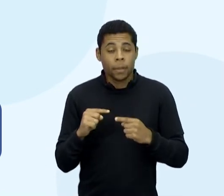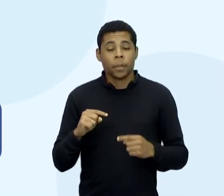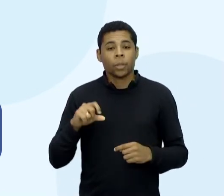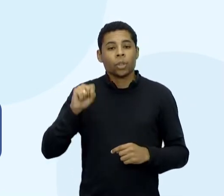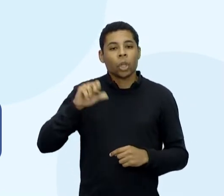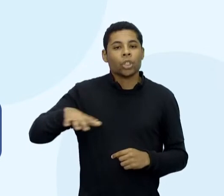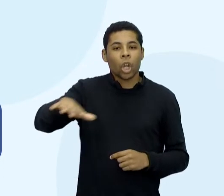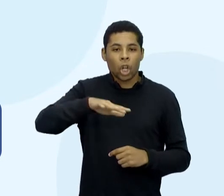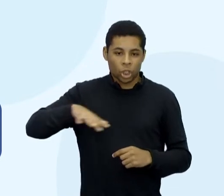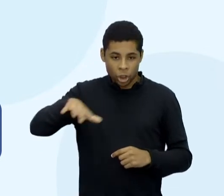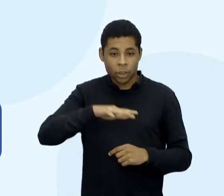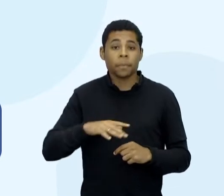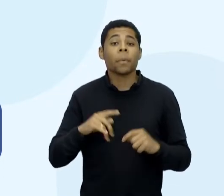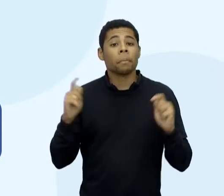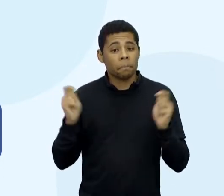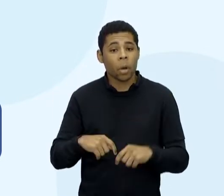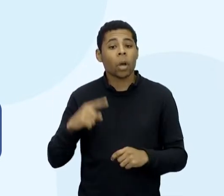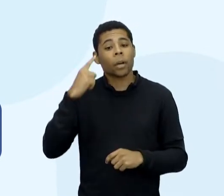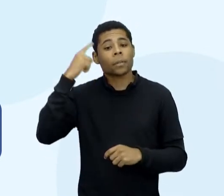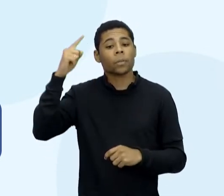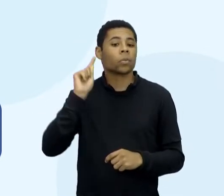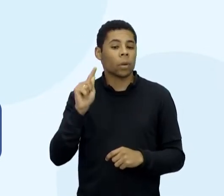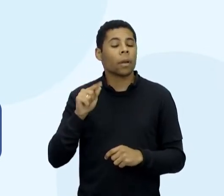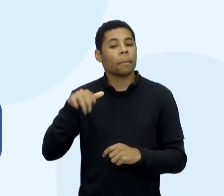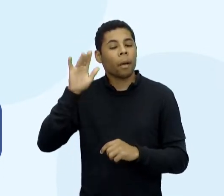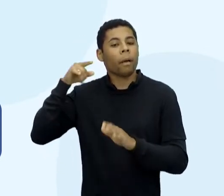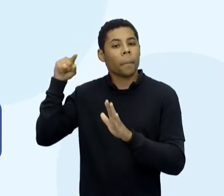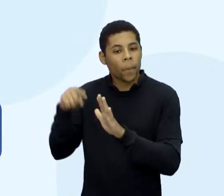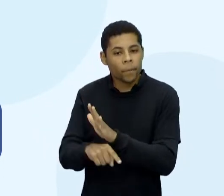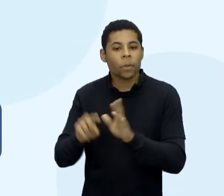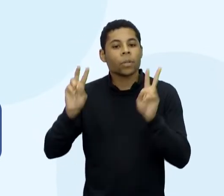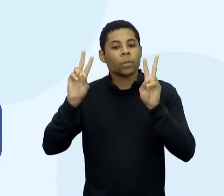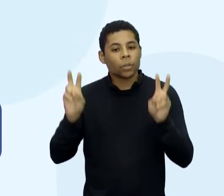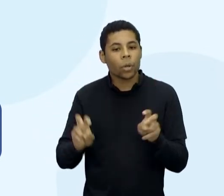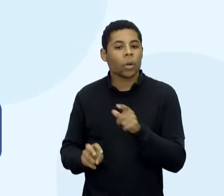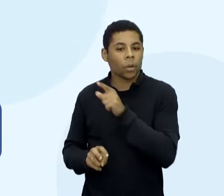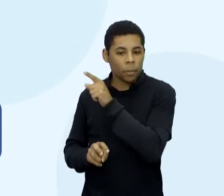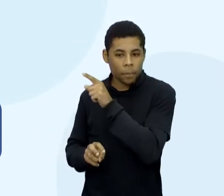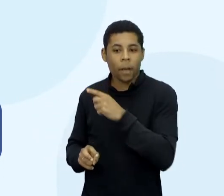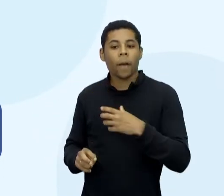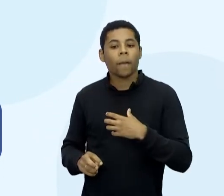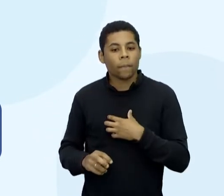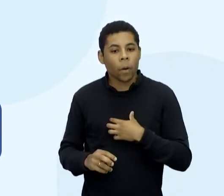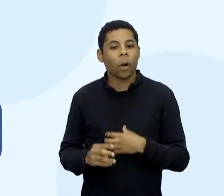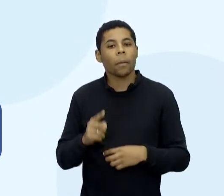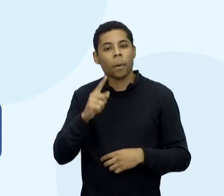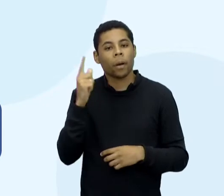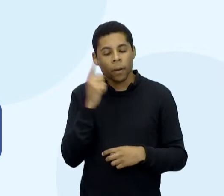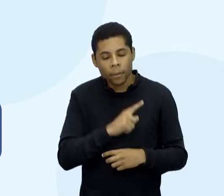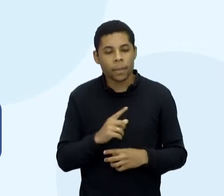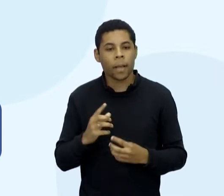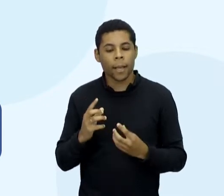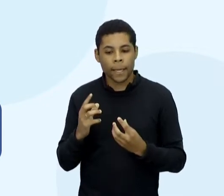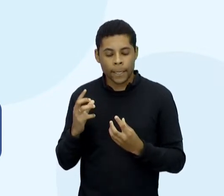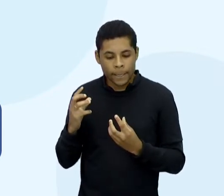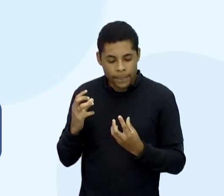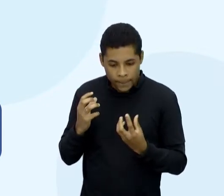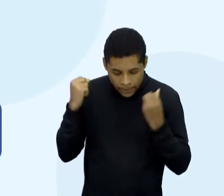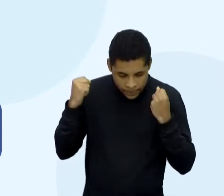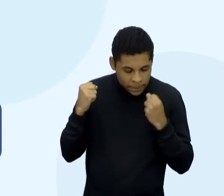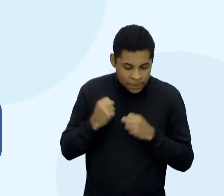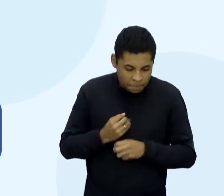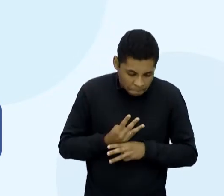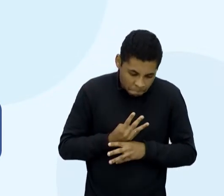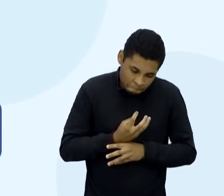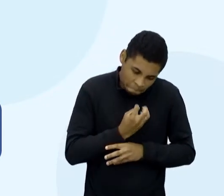pode intensificar, aprofundar as formas de resistência